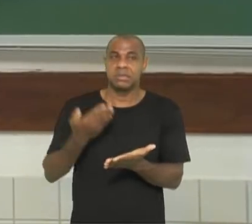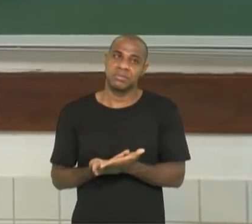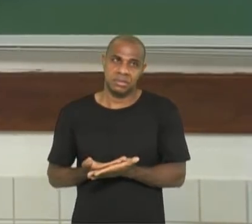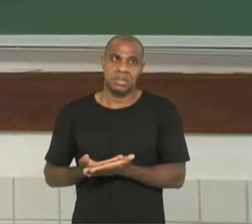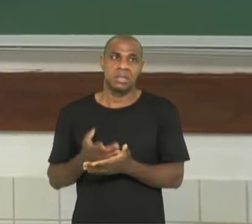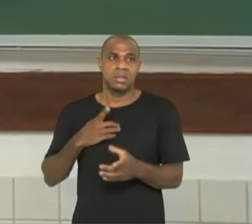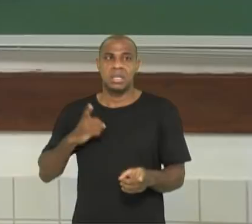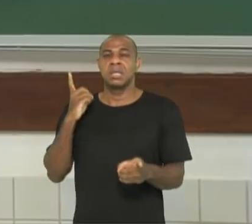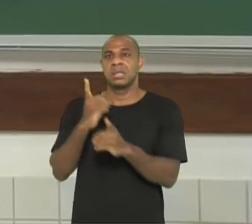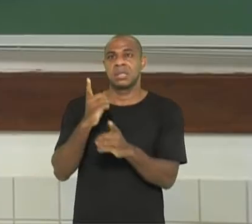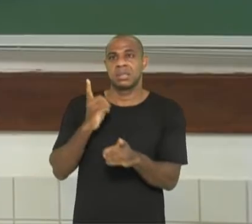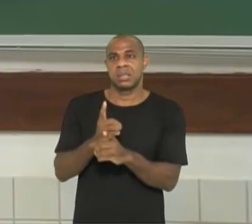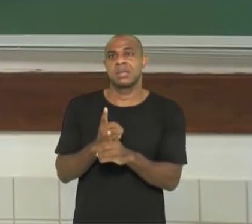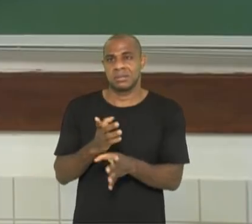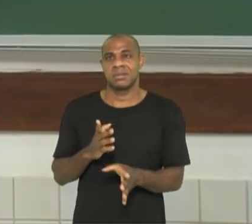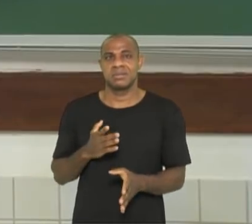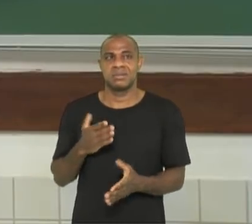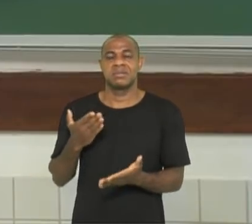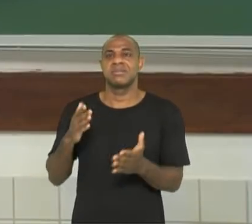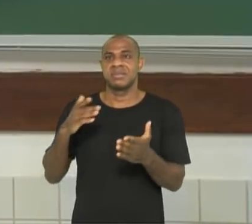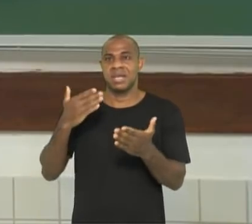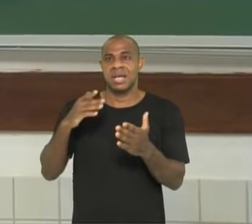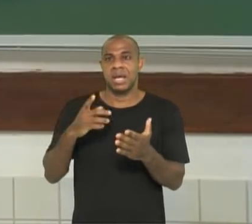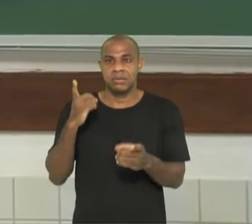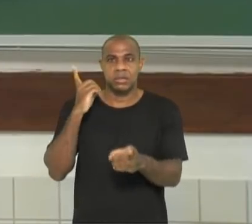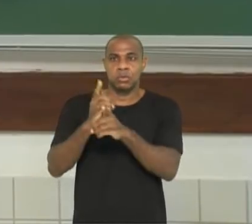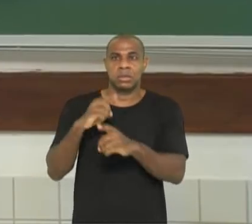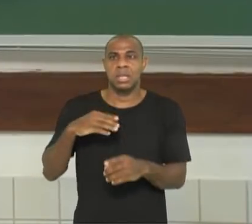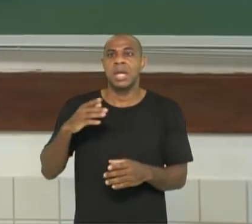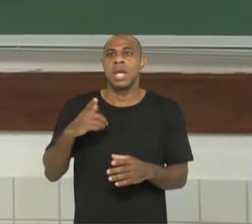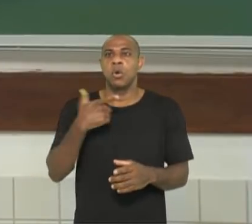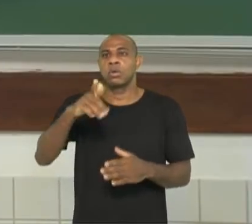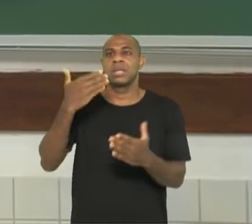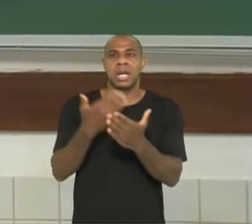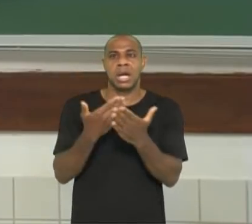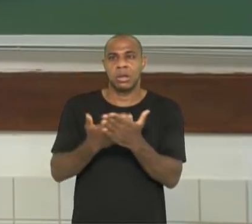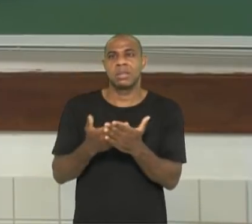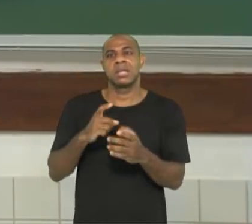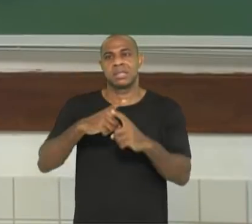A gente se encontra em algumas aulas por aí de ciências. Até mais!